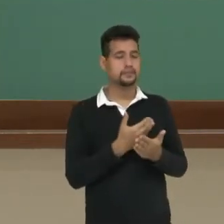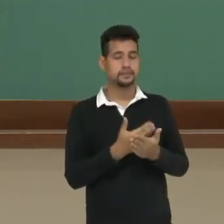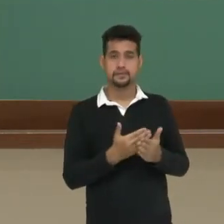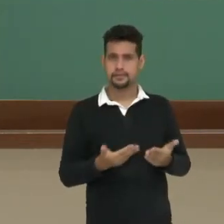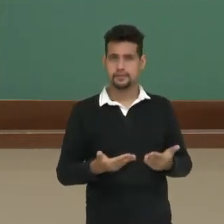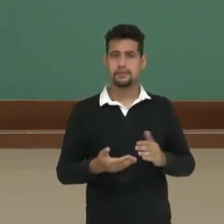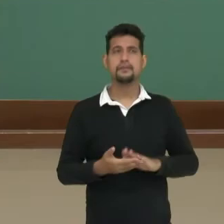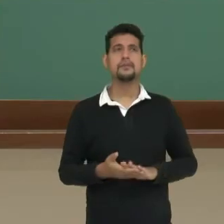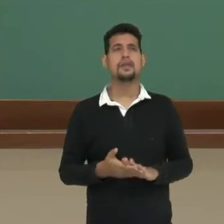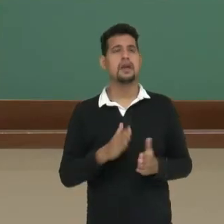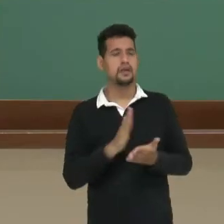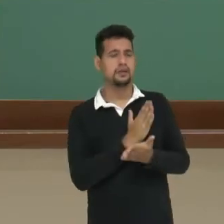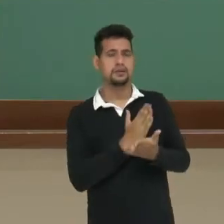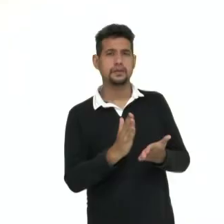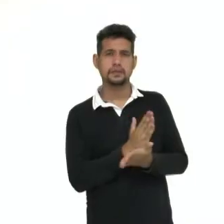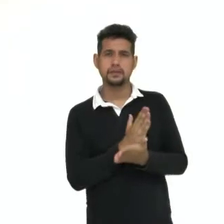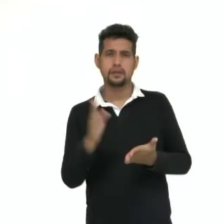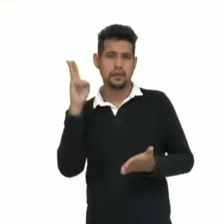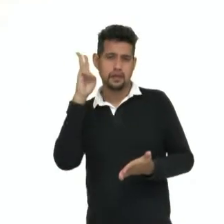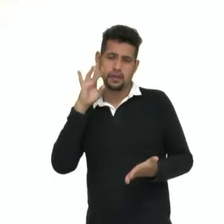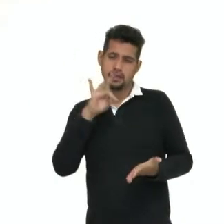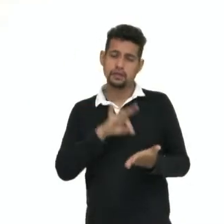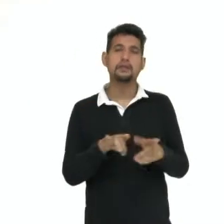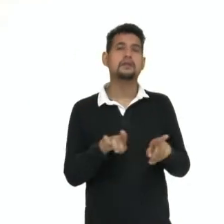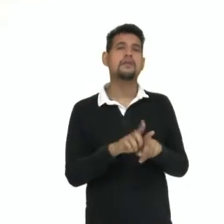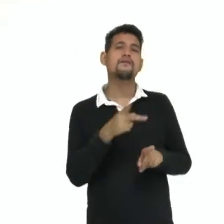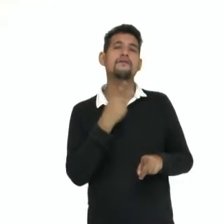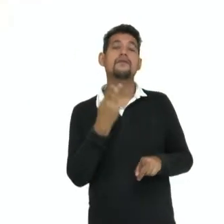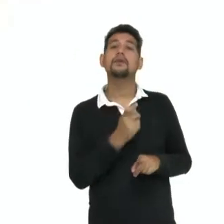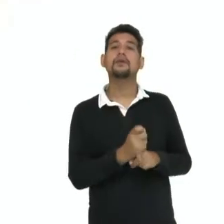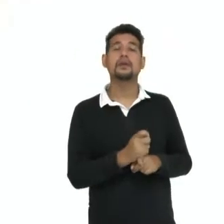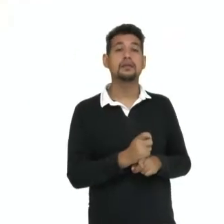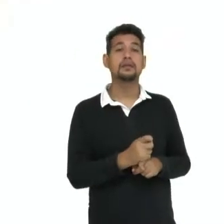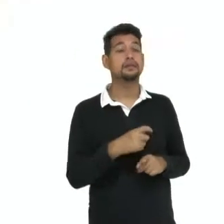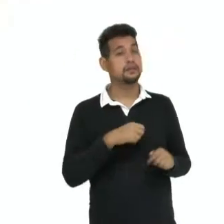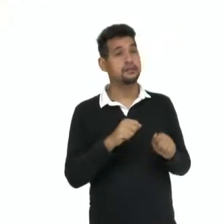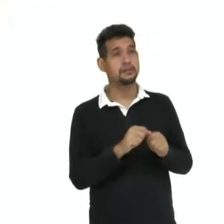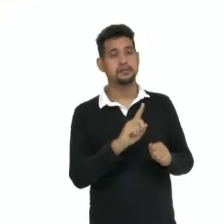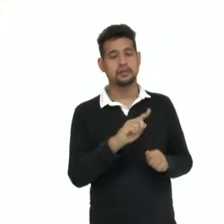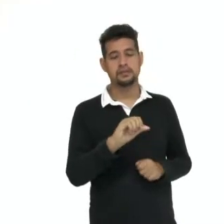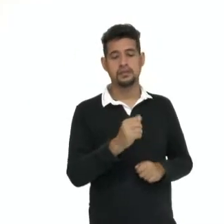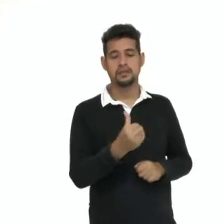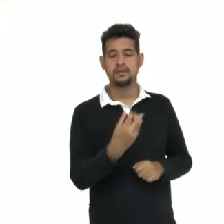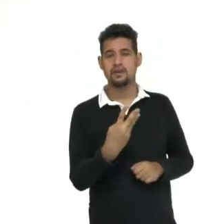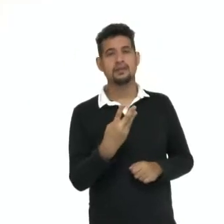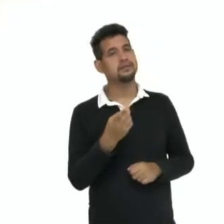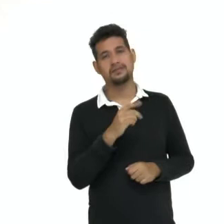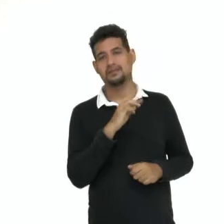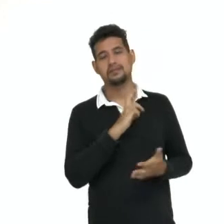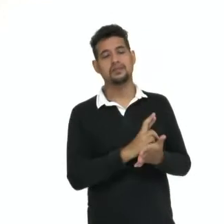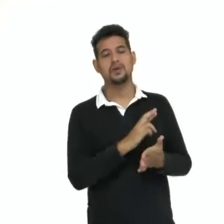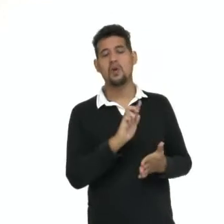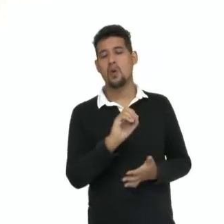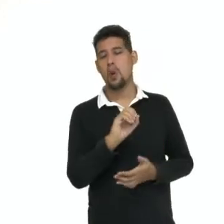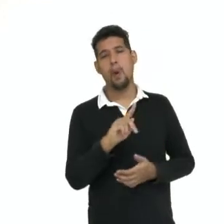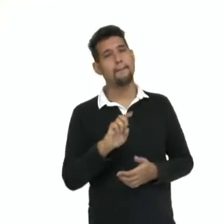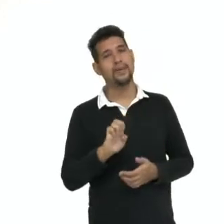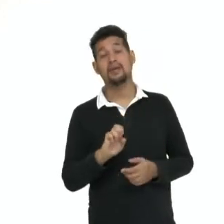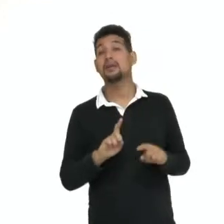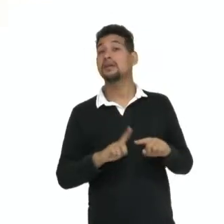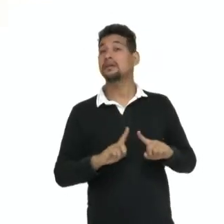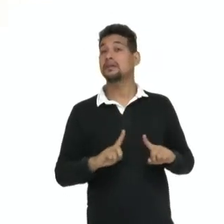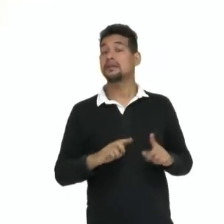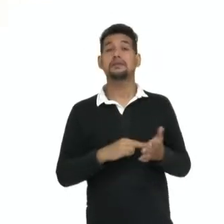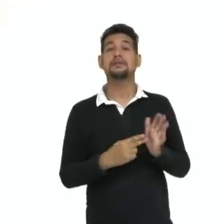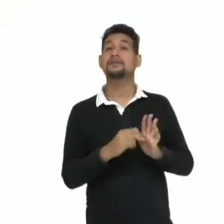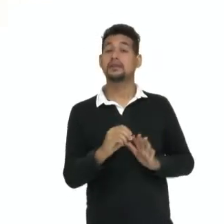hoje. Alguns historiadores têm defendido que o regime instaurado em 1964 não resultou de um golpe militar, mas